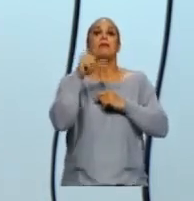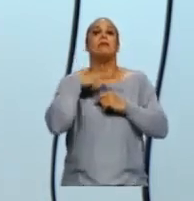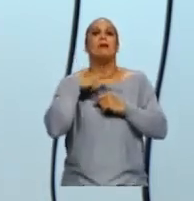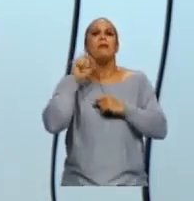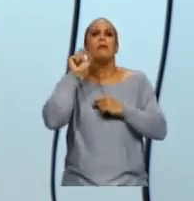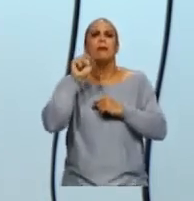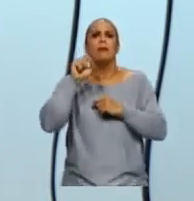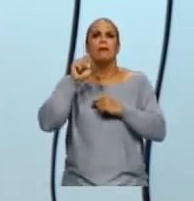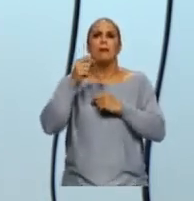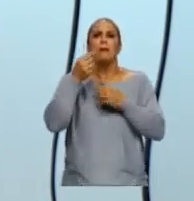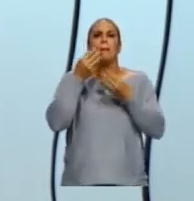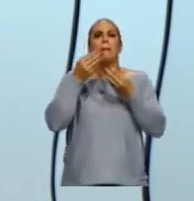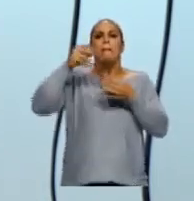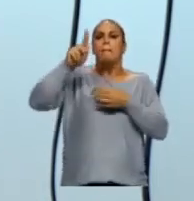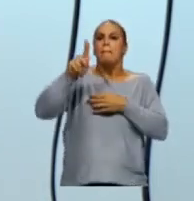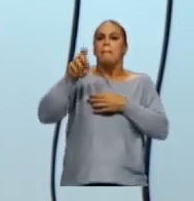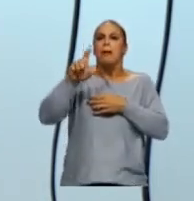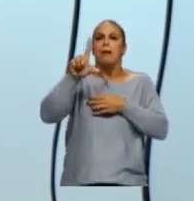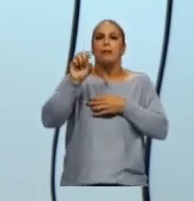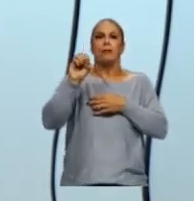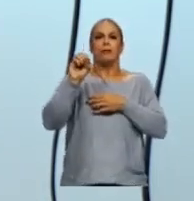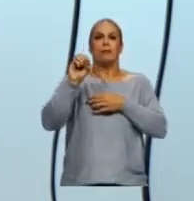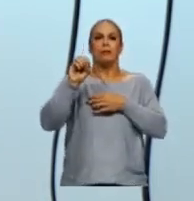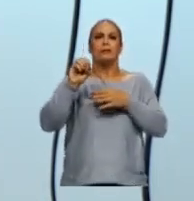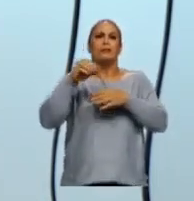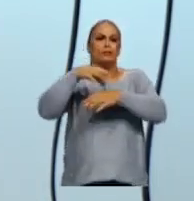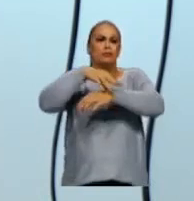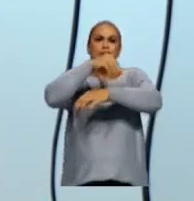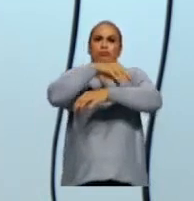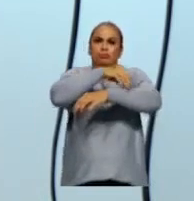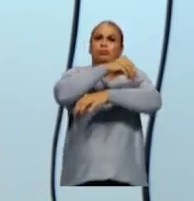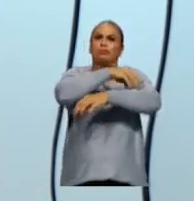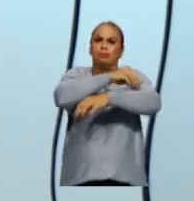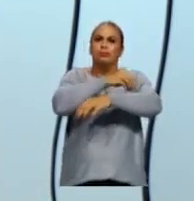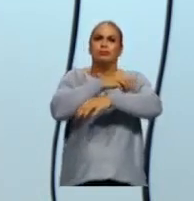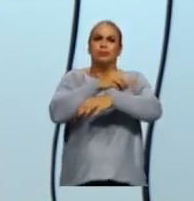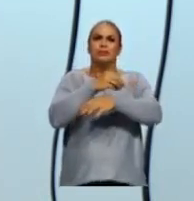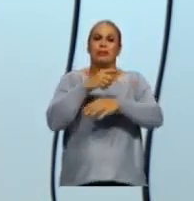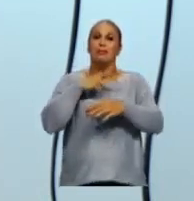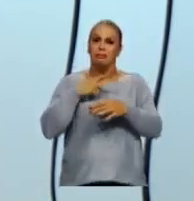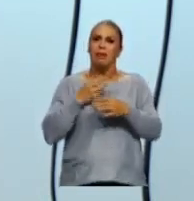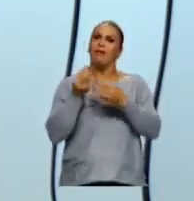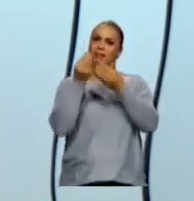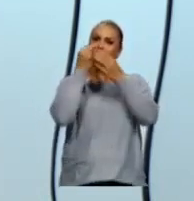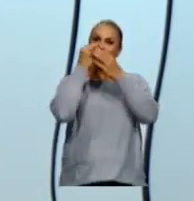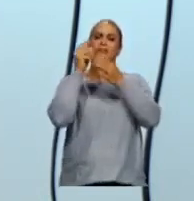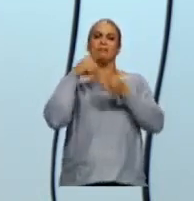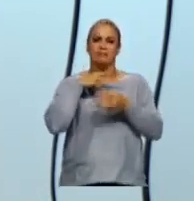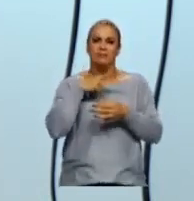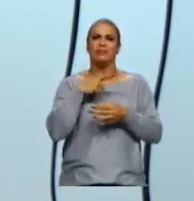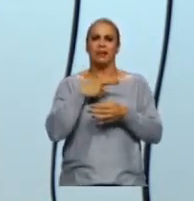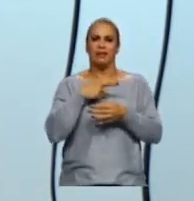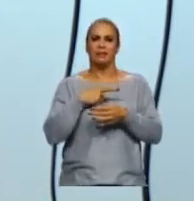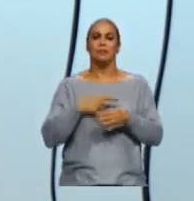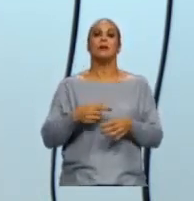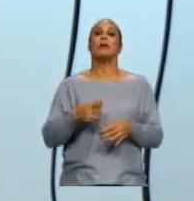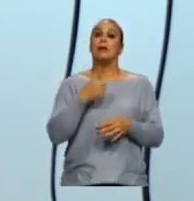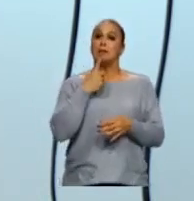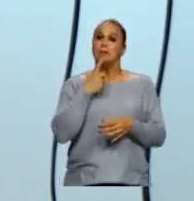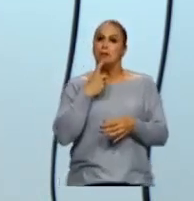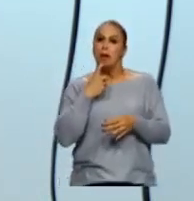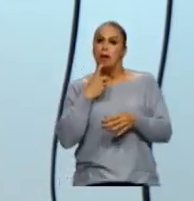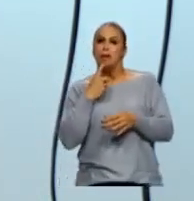pelos, que são as narinas, tem pelos, é bem irrigada por vasos sanguíneos e também a produção